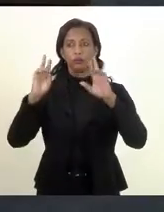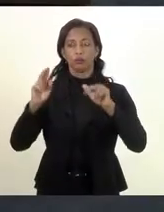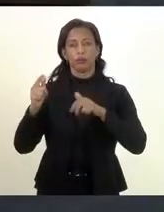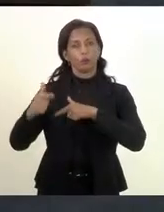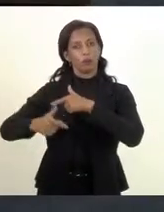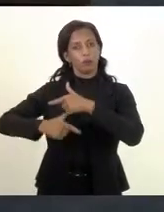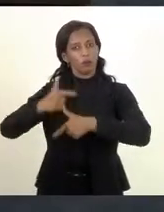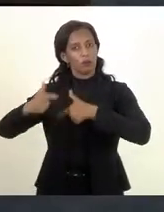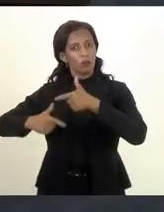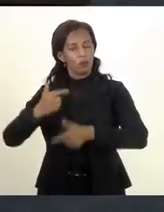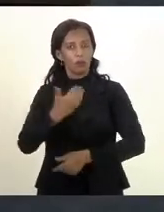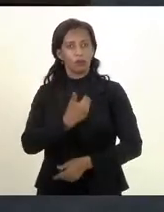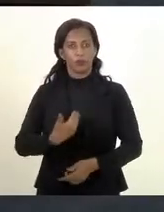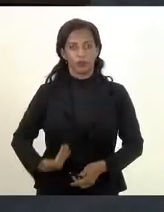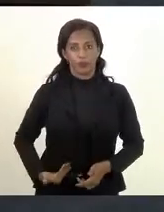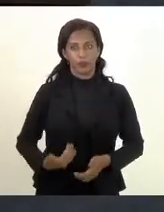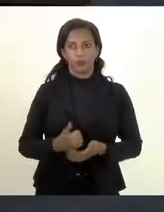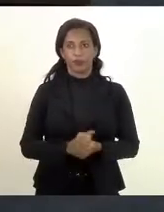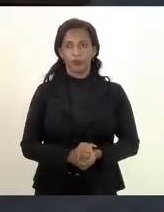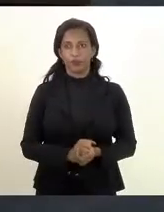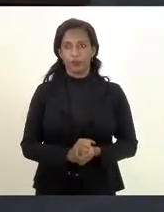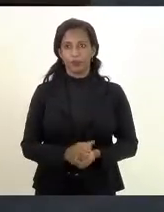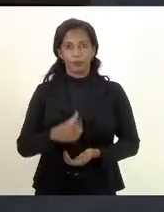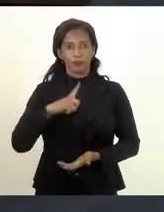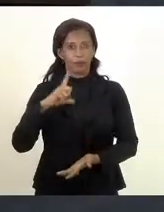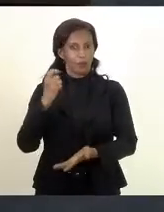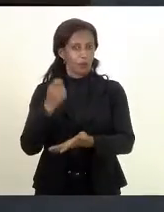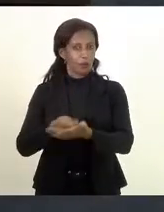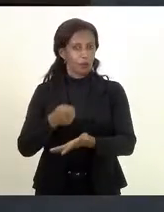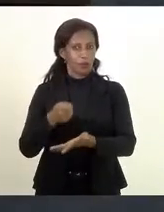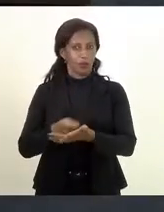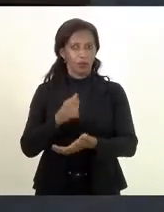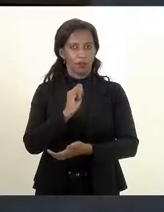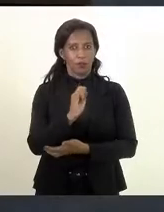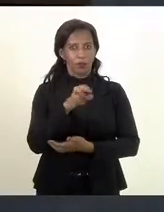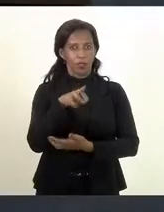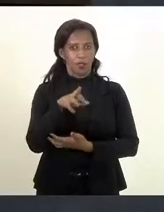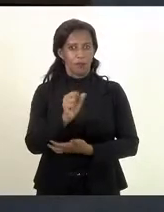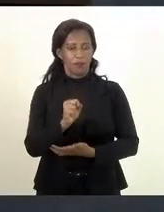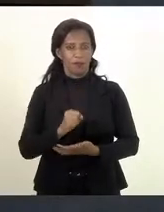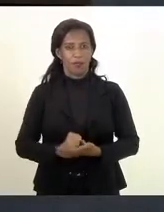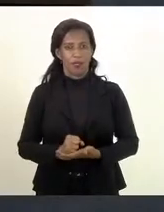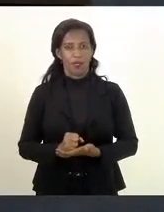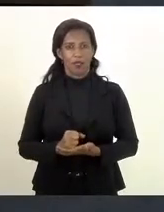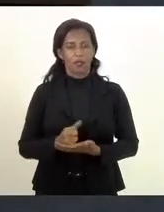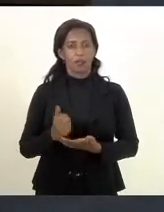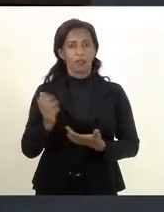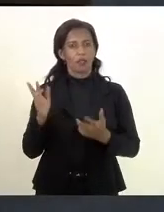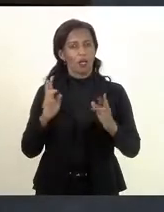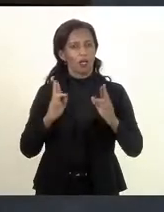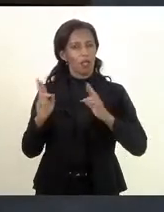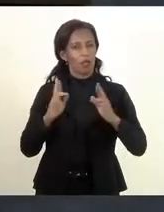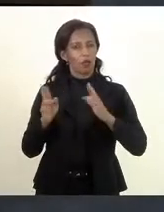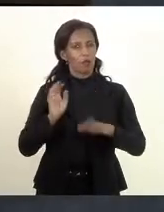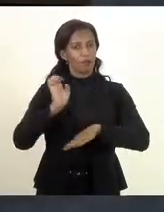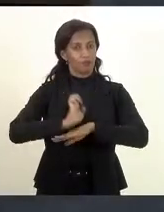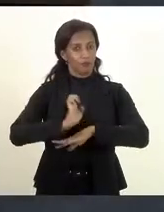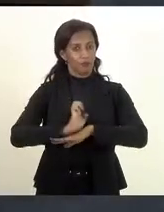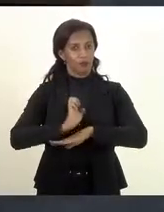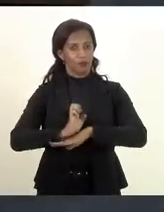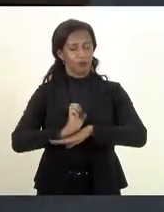públicos que têm a cobrança do ICMS regulada pelo Estado do Rio de Janeiro. Esse